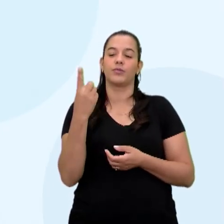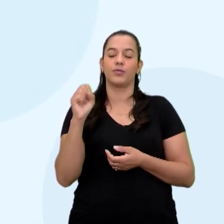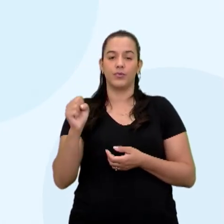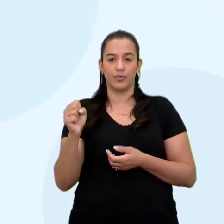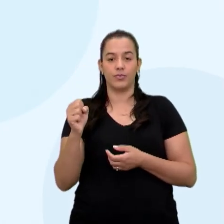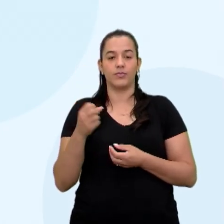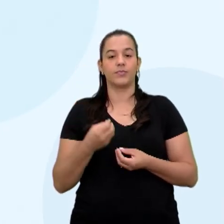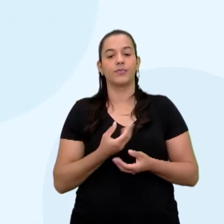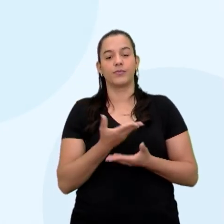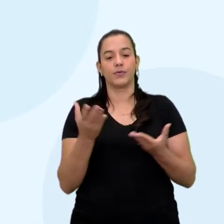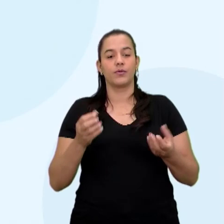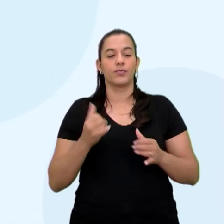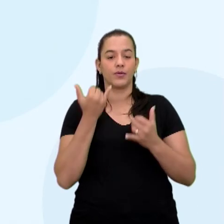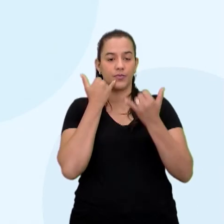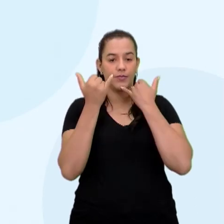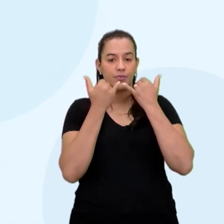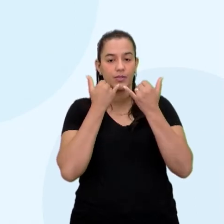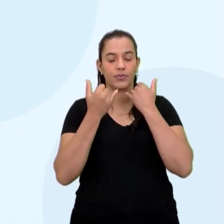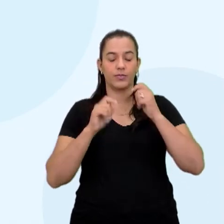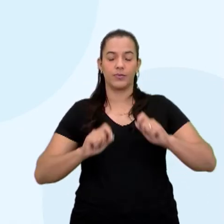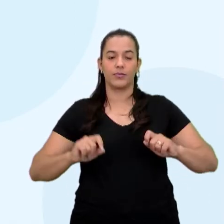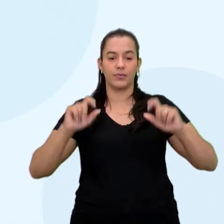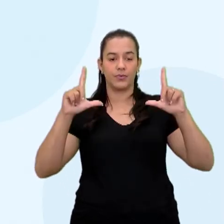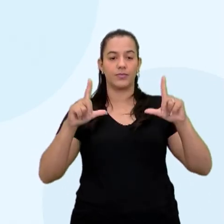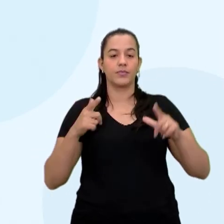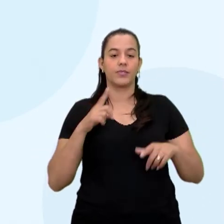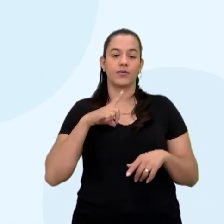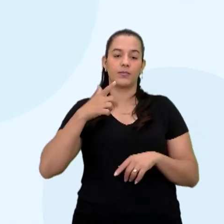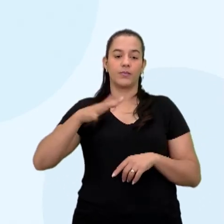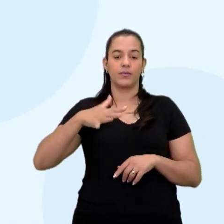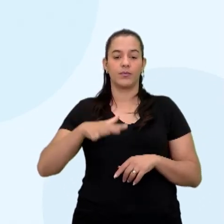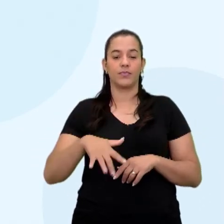de habitantes, né, em 2017, que recebiam em média